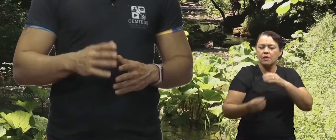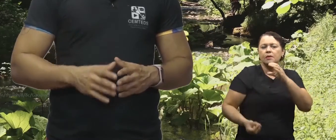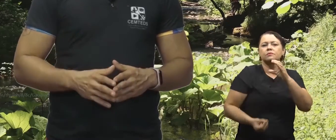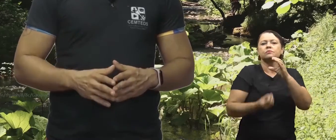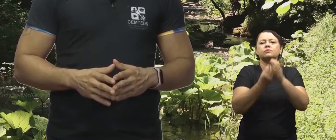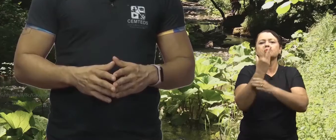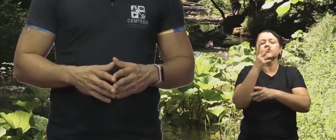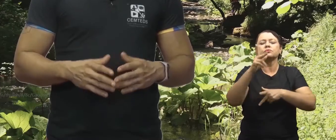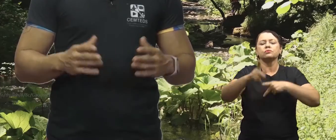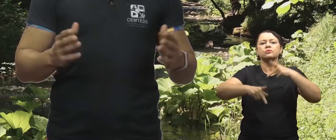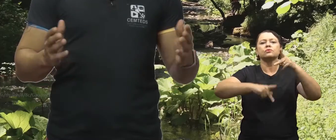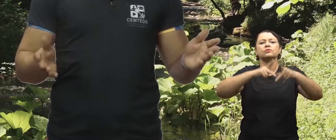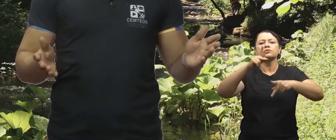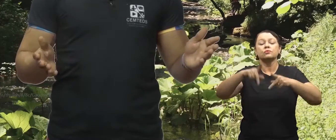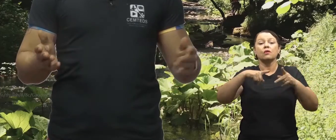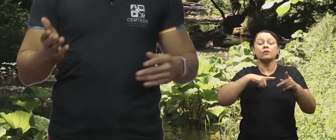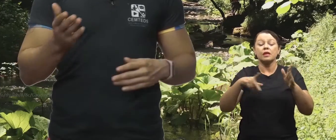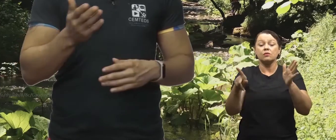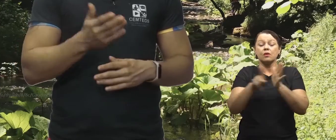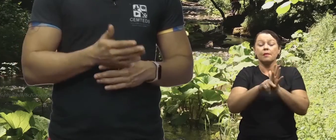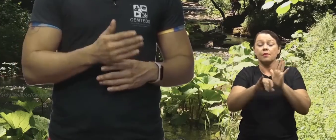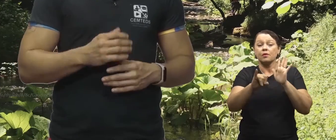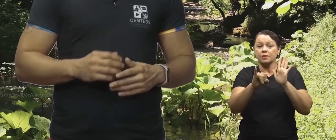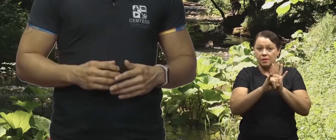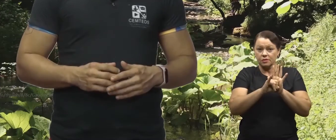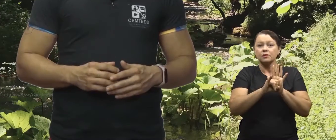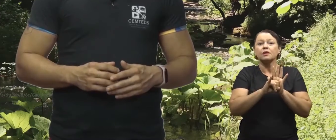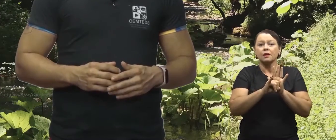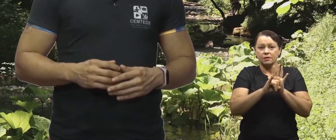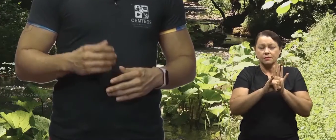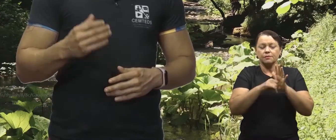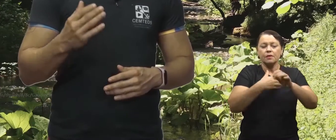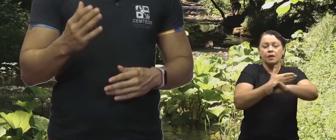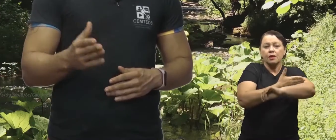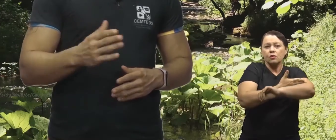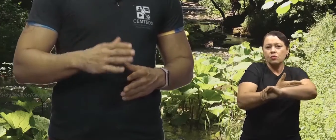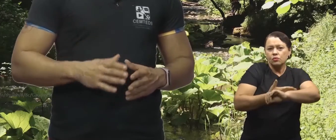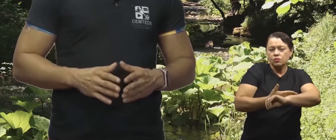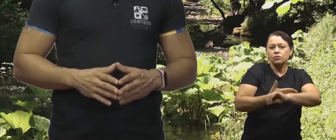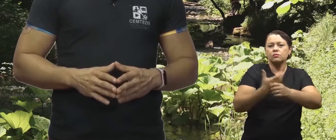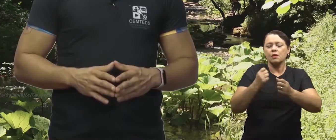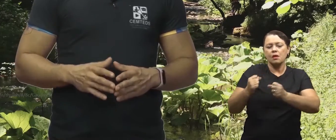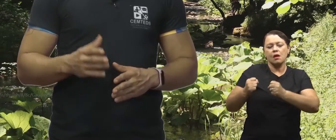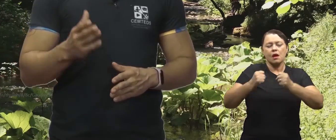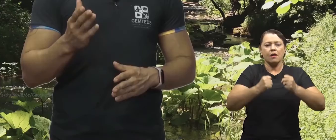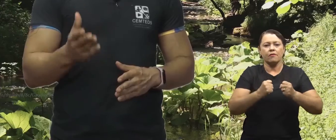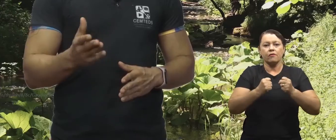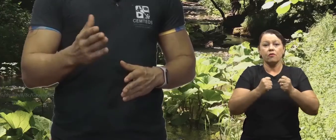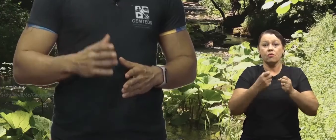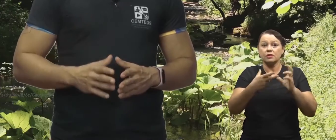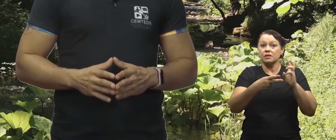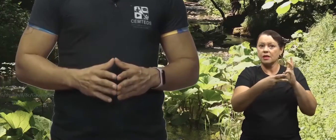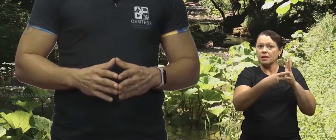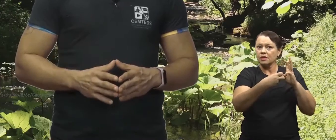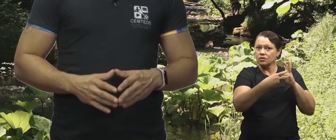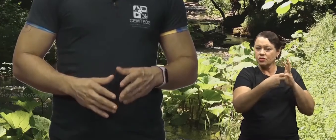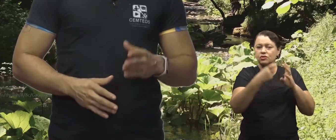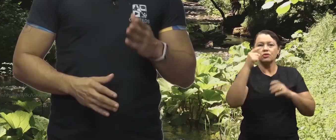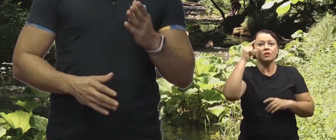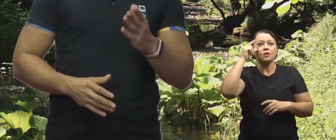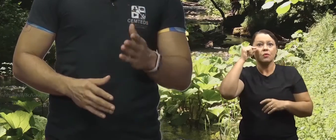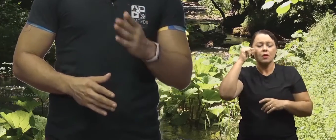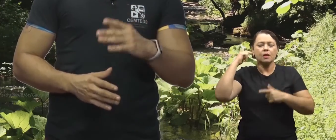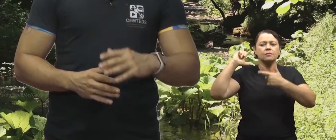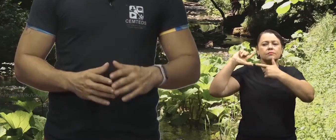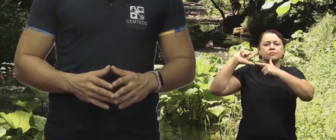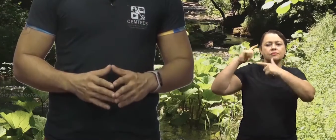sua identidade. Os costumes reorganizados por Jurupari, a força dos Sateré Maué com a bebida do Guaraná,